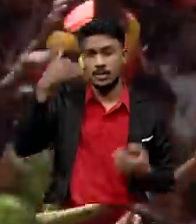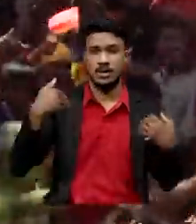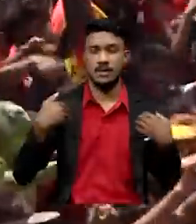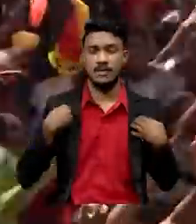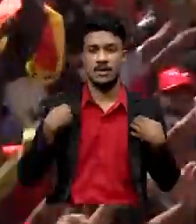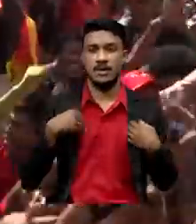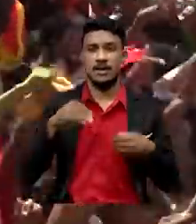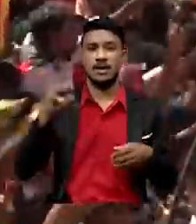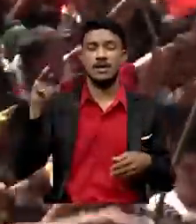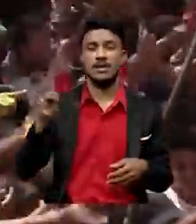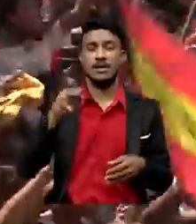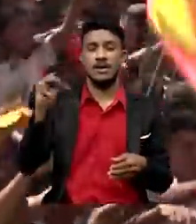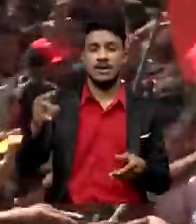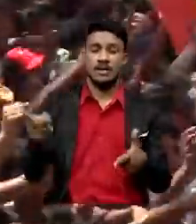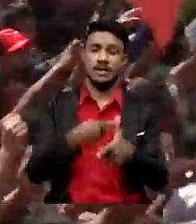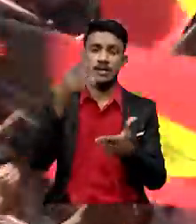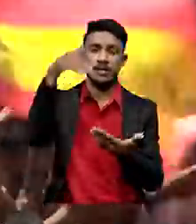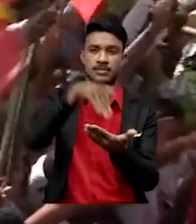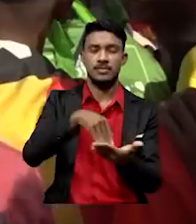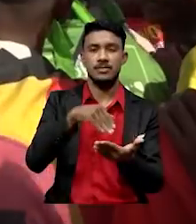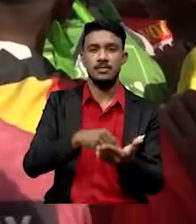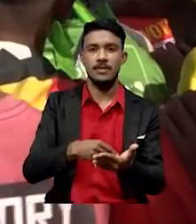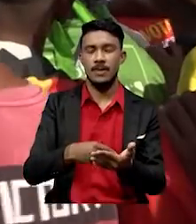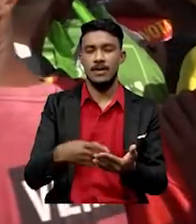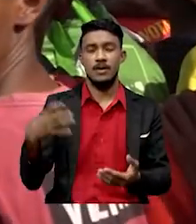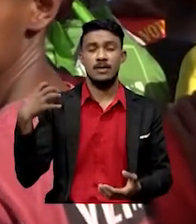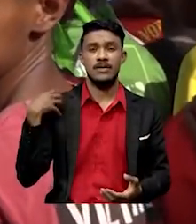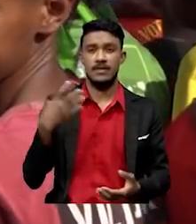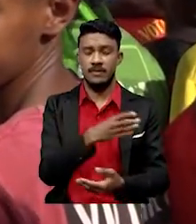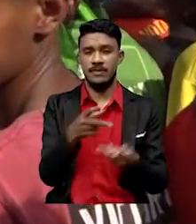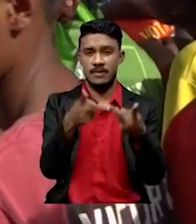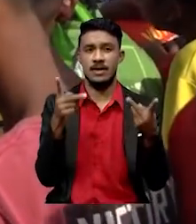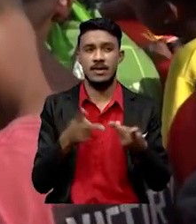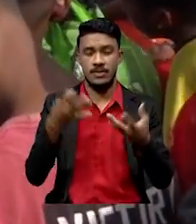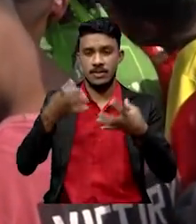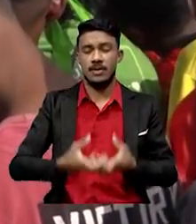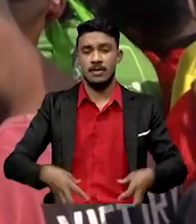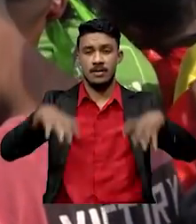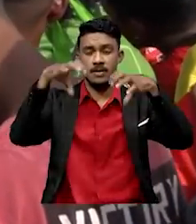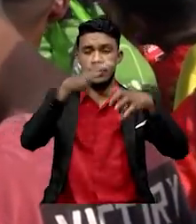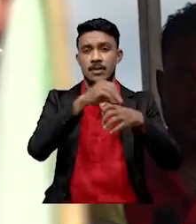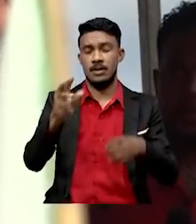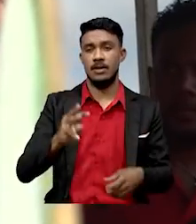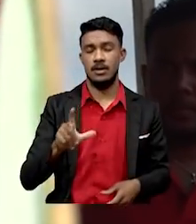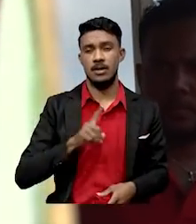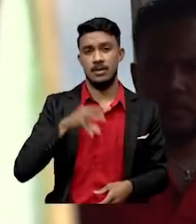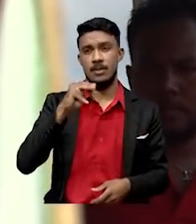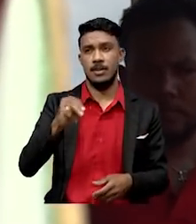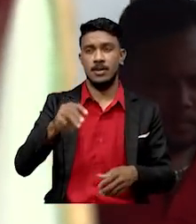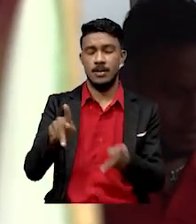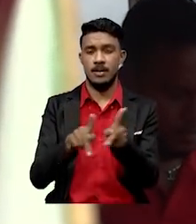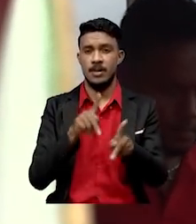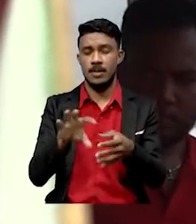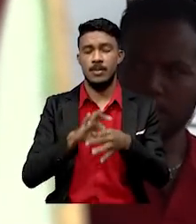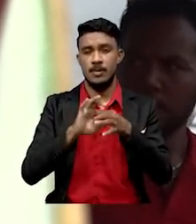ia segunda volta nebe ia campo futebol Lautengne. Participa husi quadros militante no simpatizante husi partido Fretelin